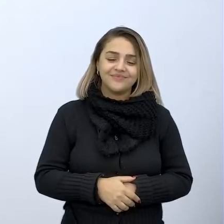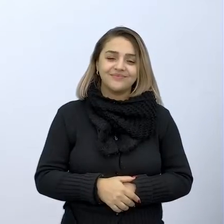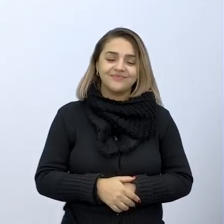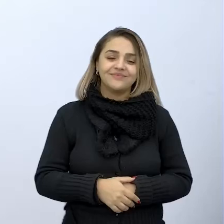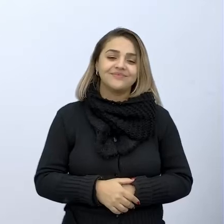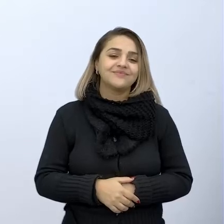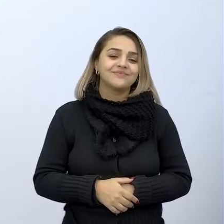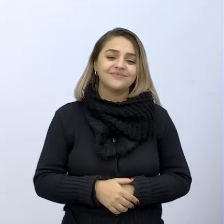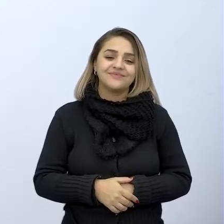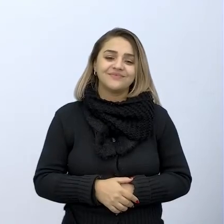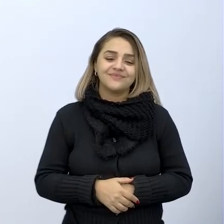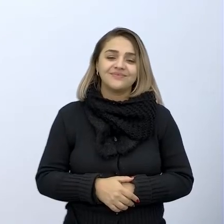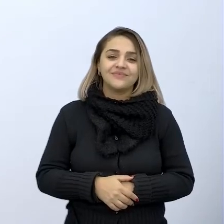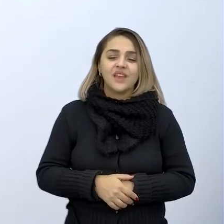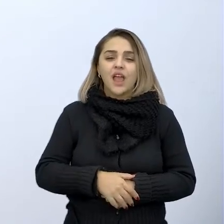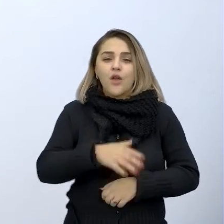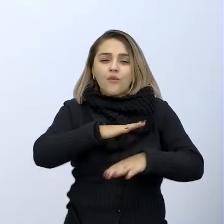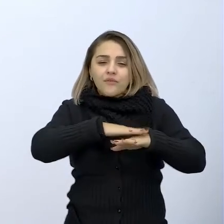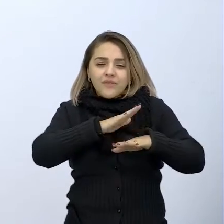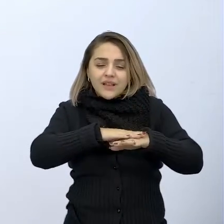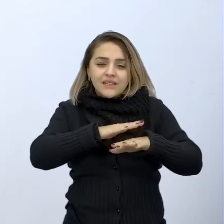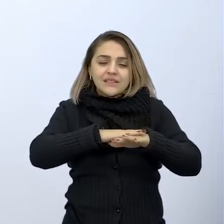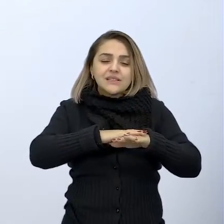Eu adoro fazer molho de tomate.